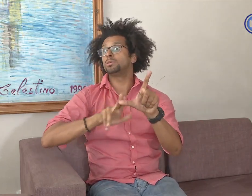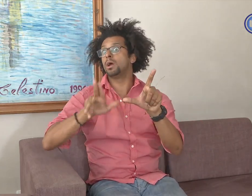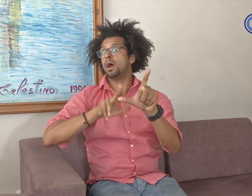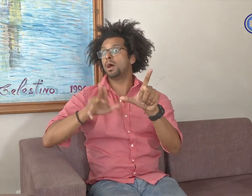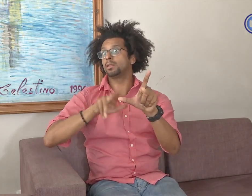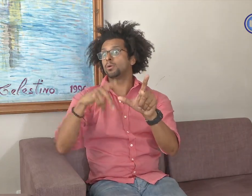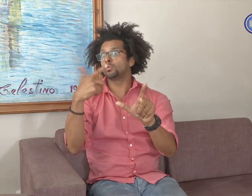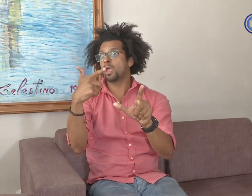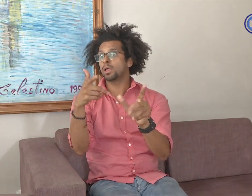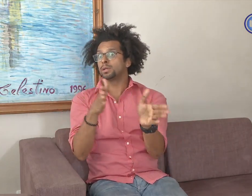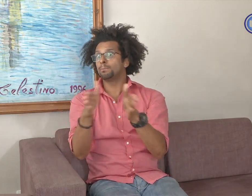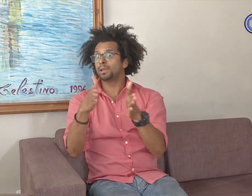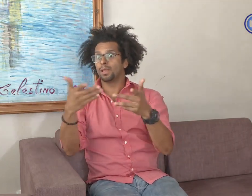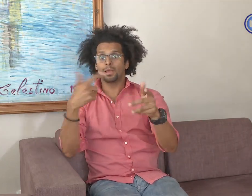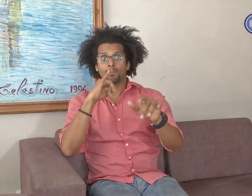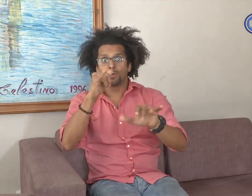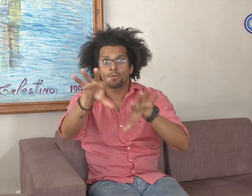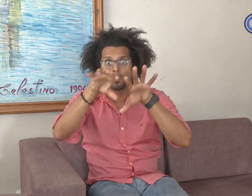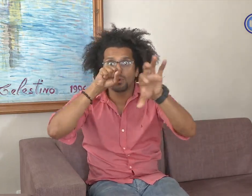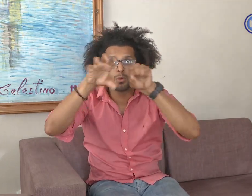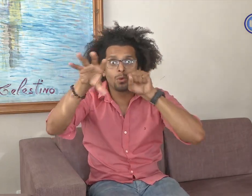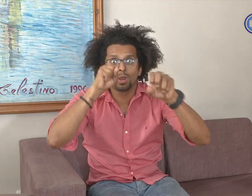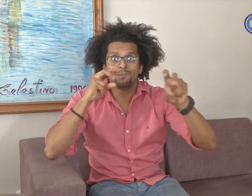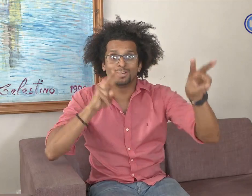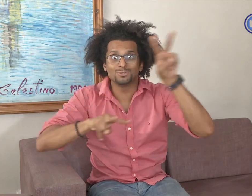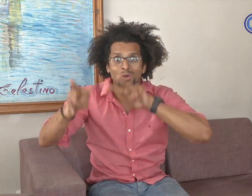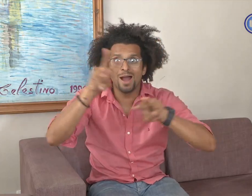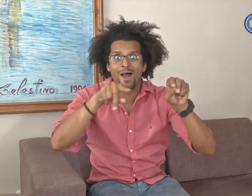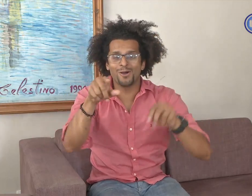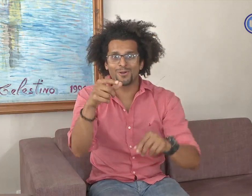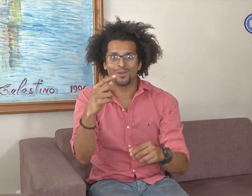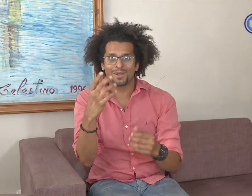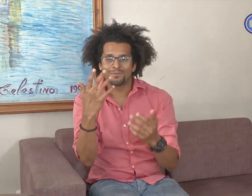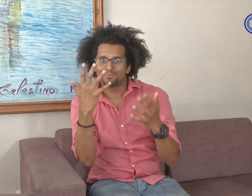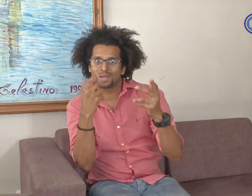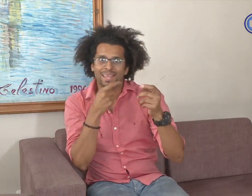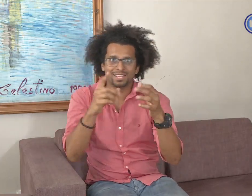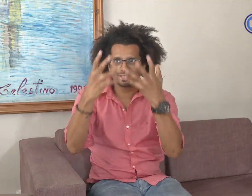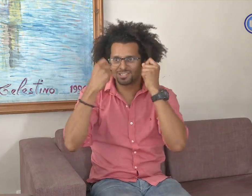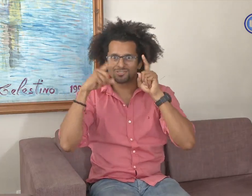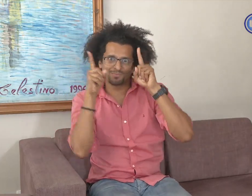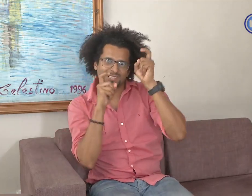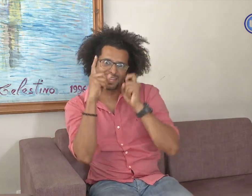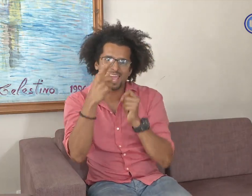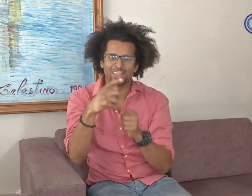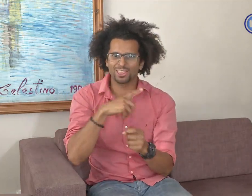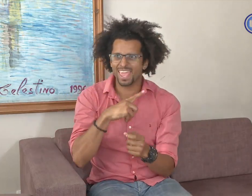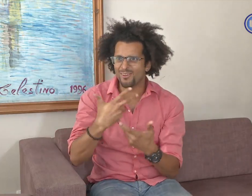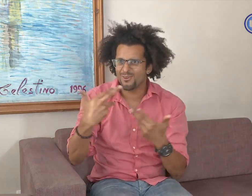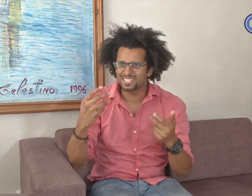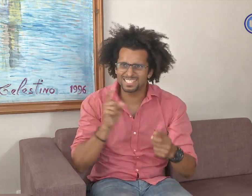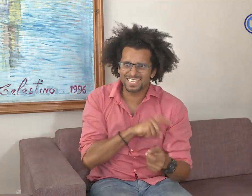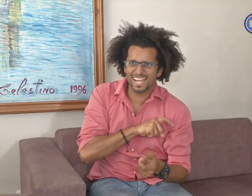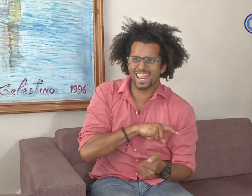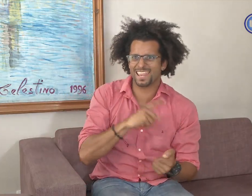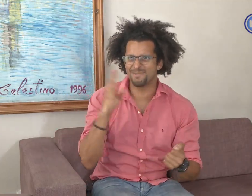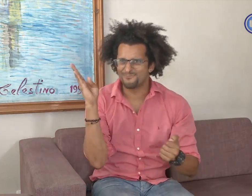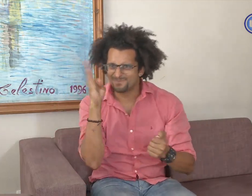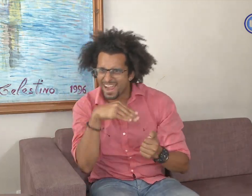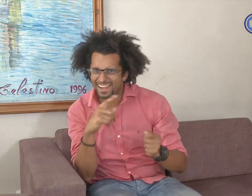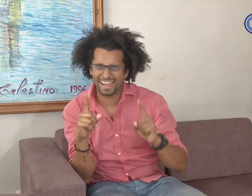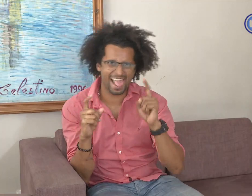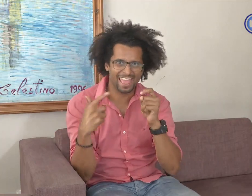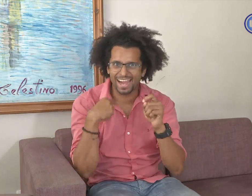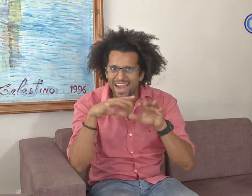percebendo em mim a arte dentro de mim. Mesmo não tendo legenda, não tendo acessibilidade, eu conseguia perceber a ruindade